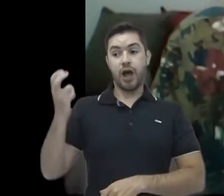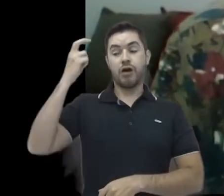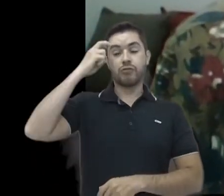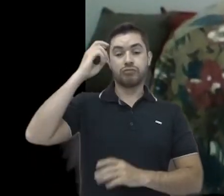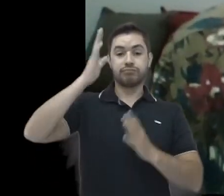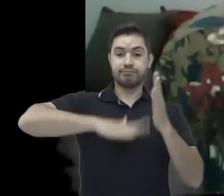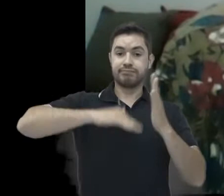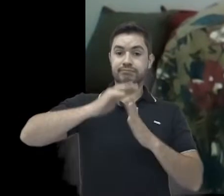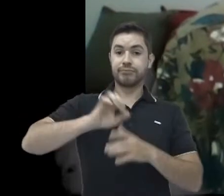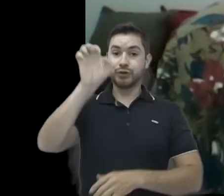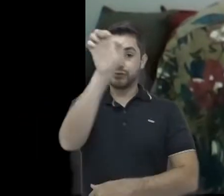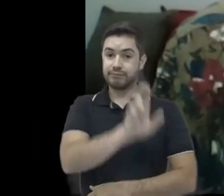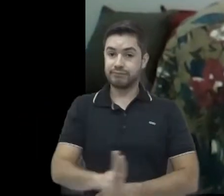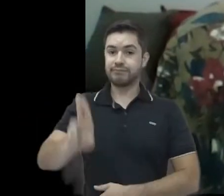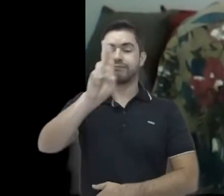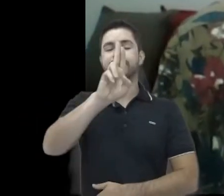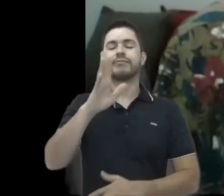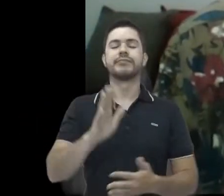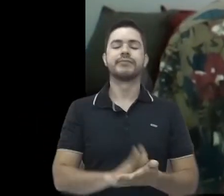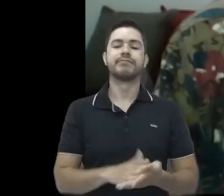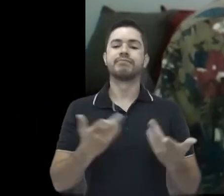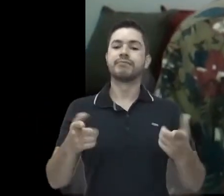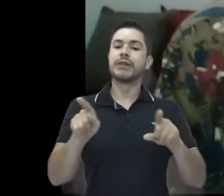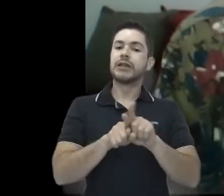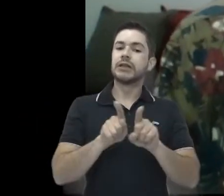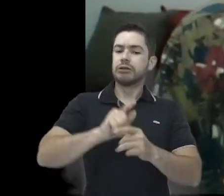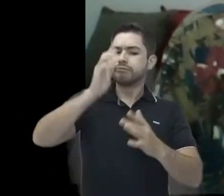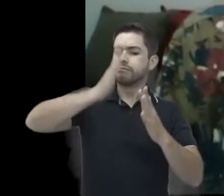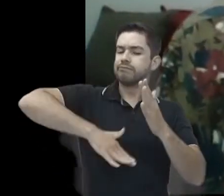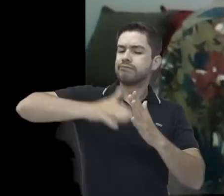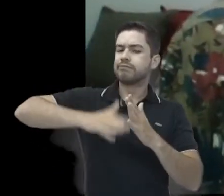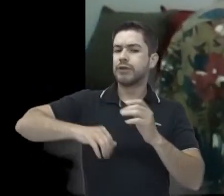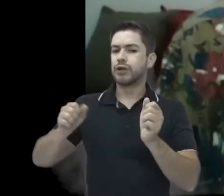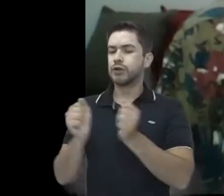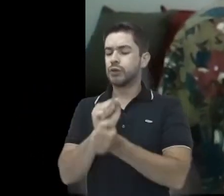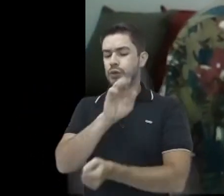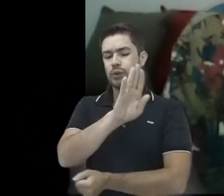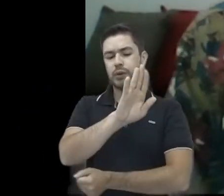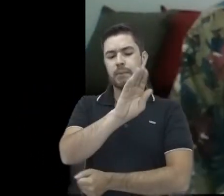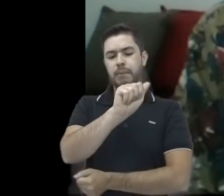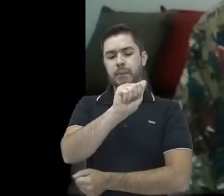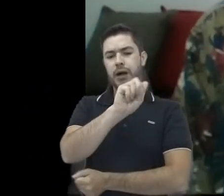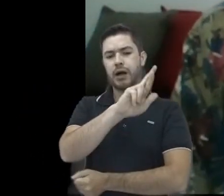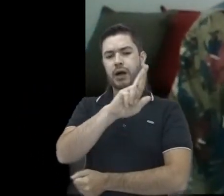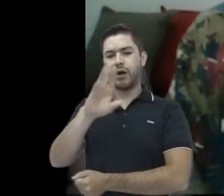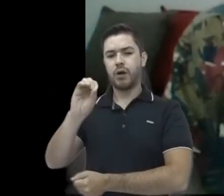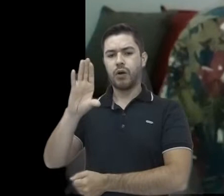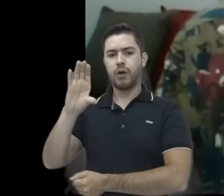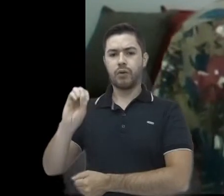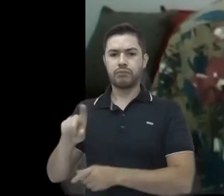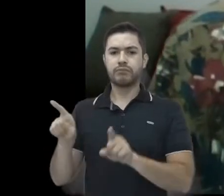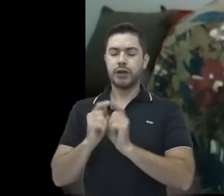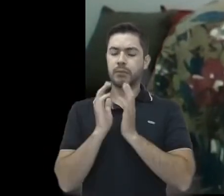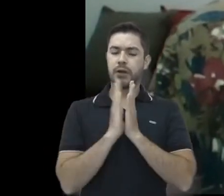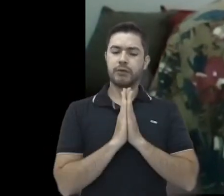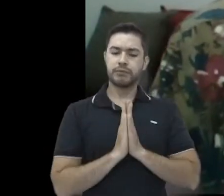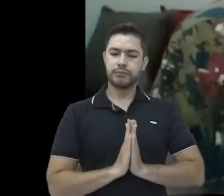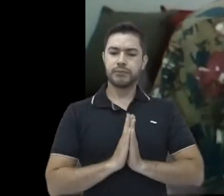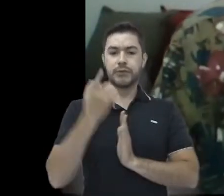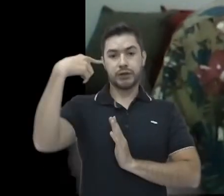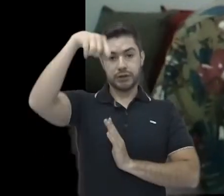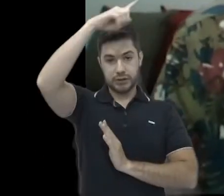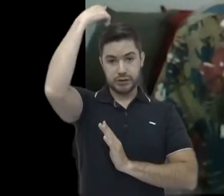portugueses. A ascensão da pintura veio com o Barroco e as pinturas das igrejas e os santos do